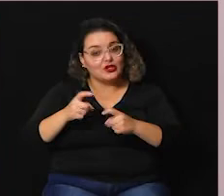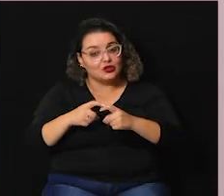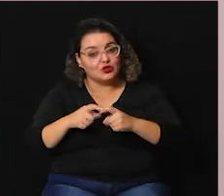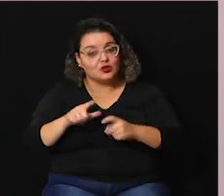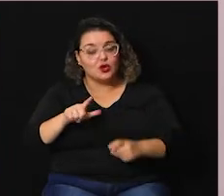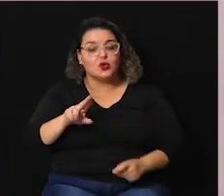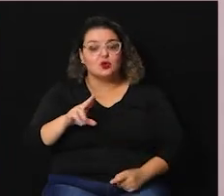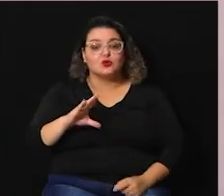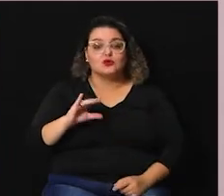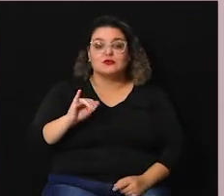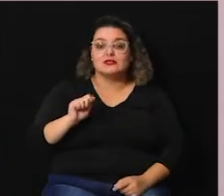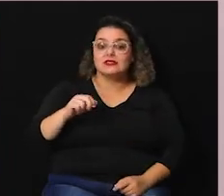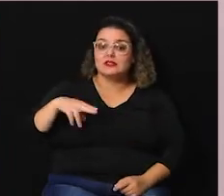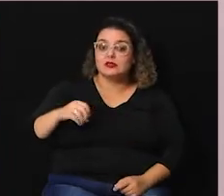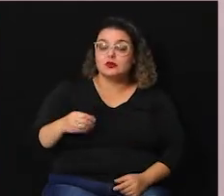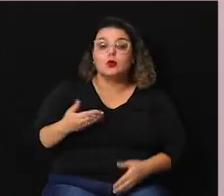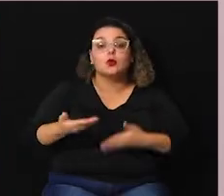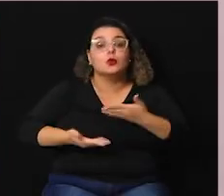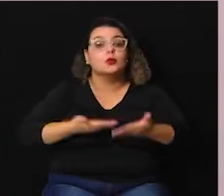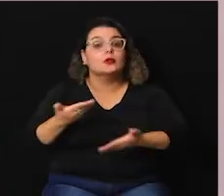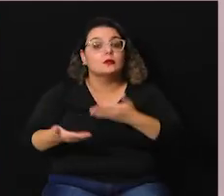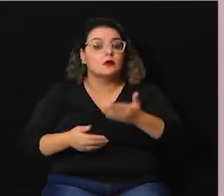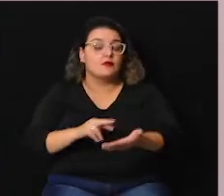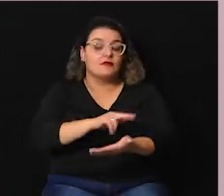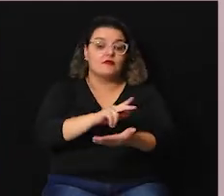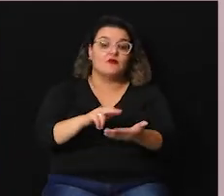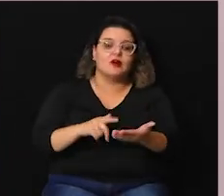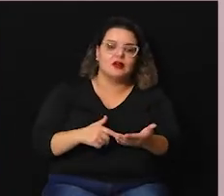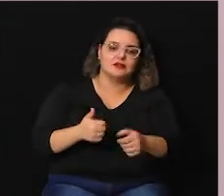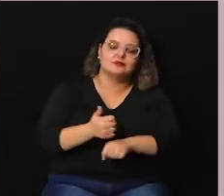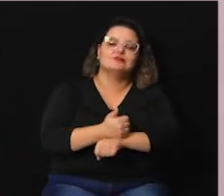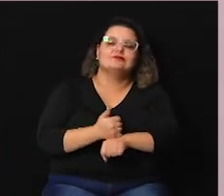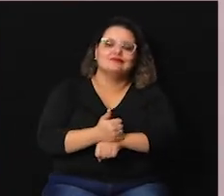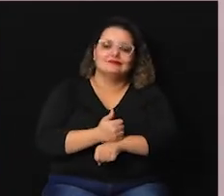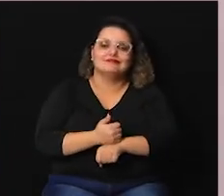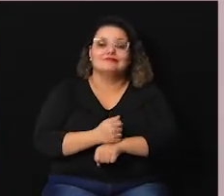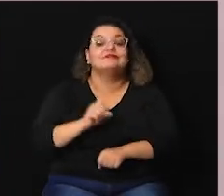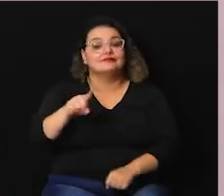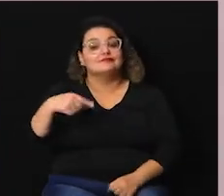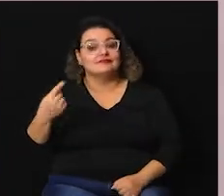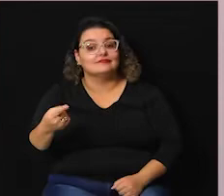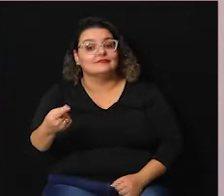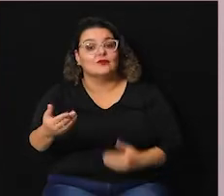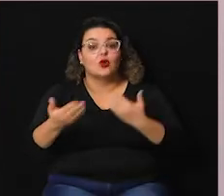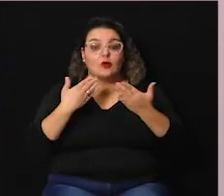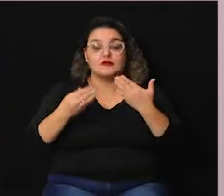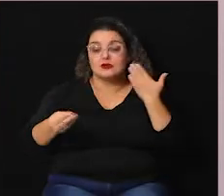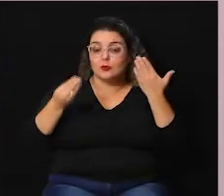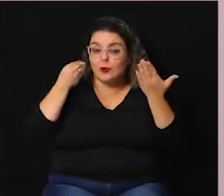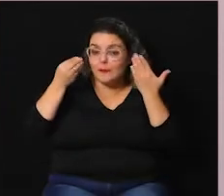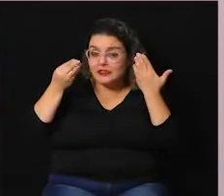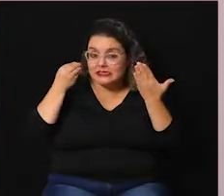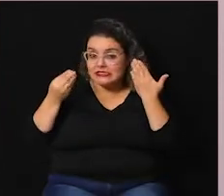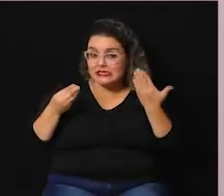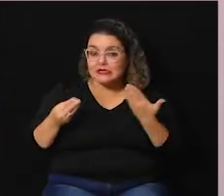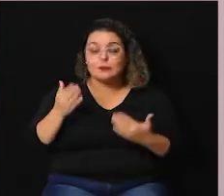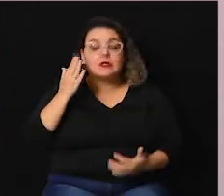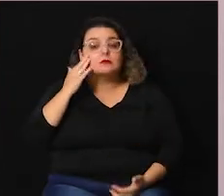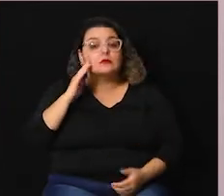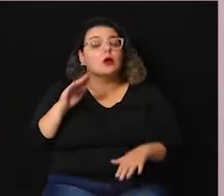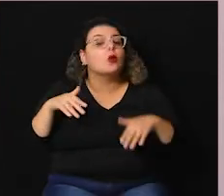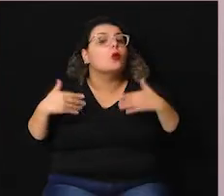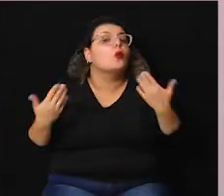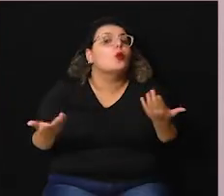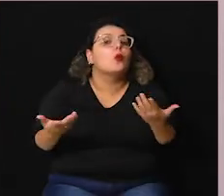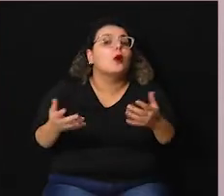disse, é um tratamento que envolve aí diversos profissionais. Por isso, a seguir eu vou conversar com uma psiquiatra para saber